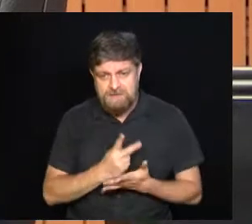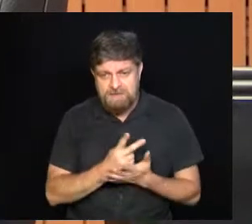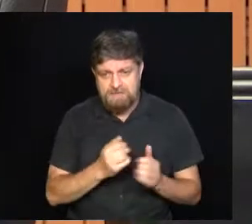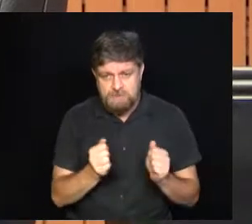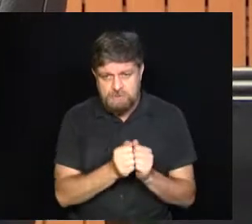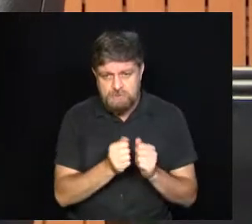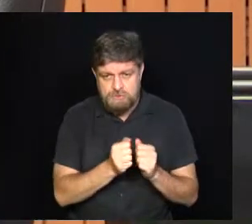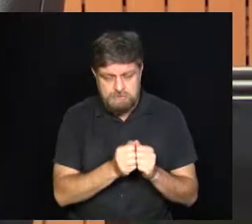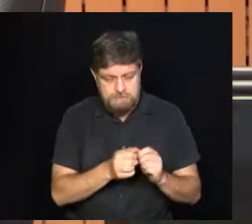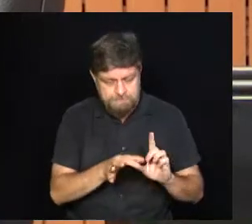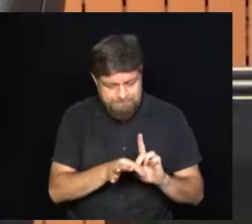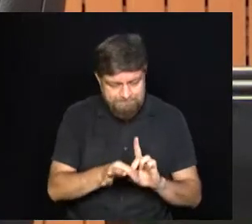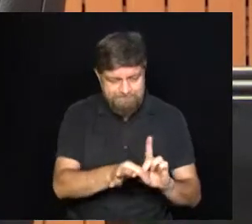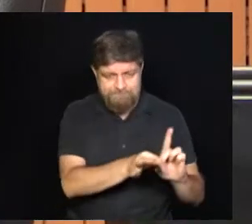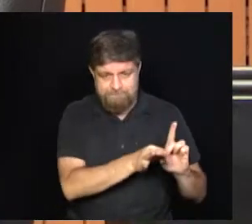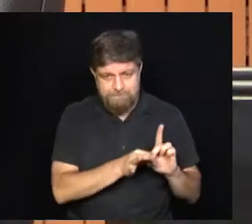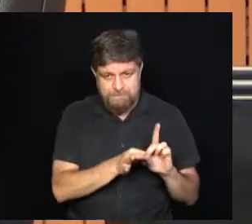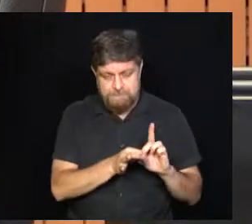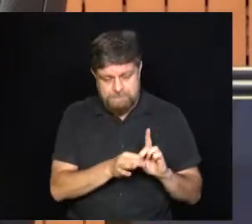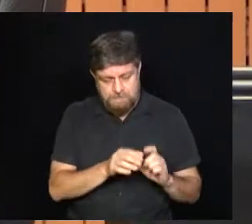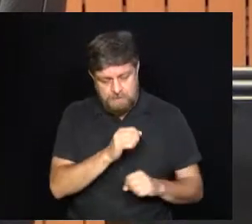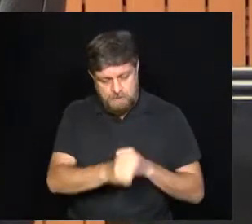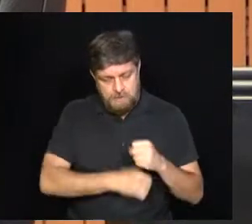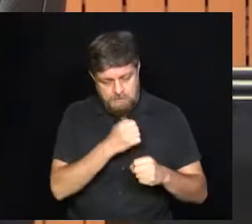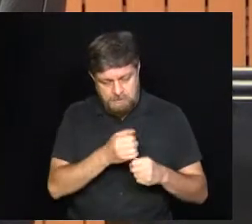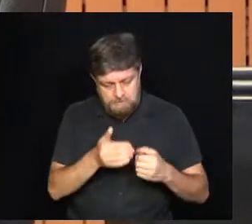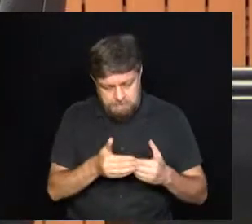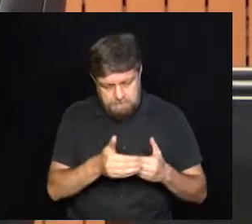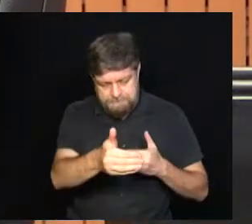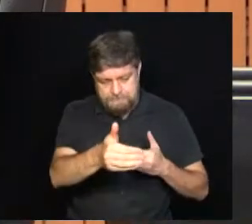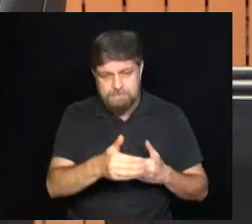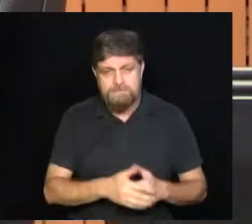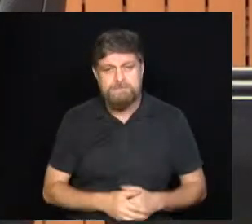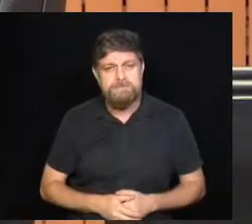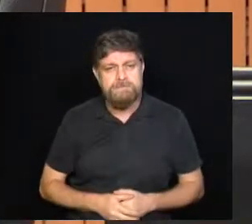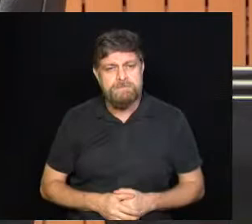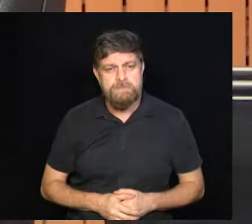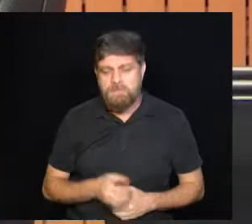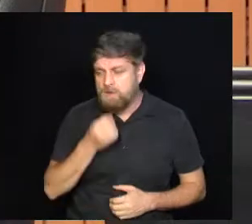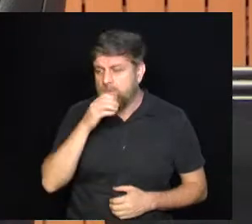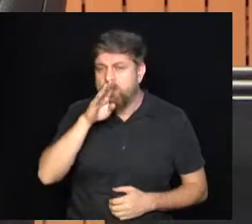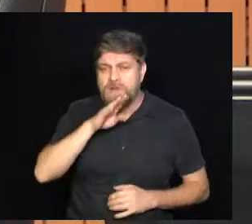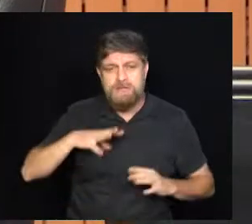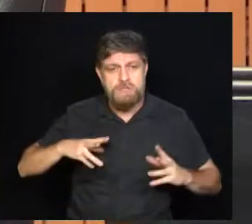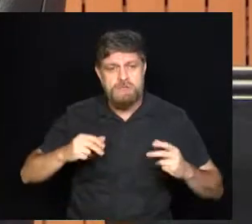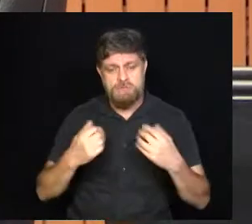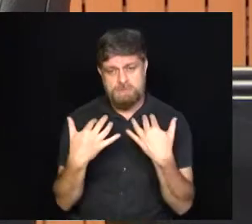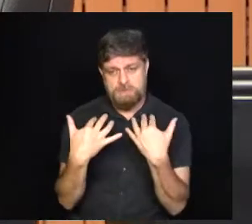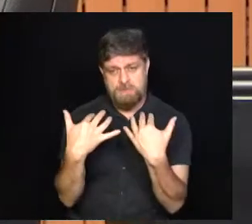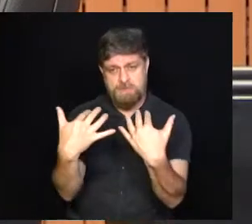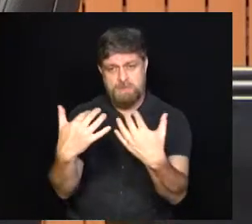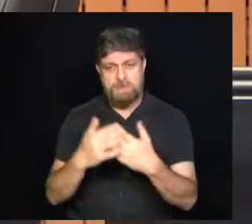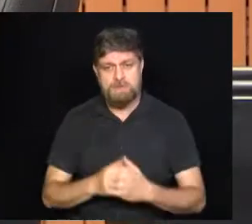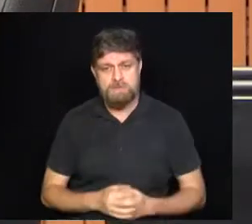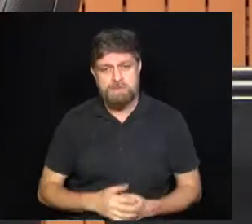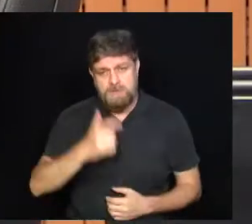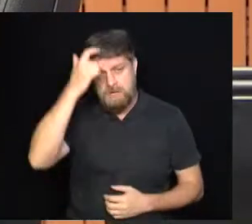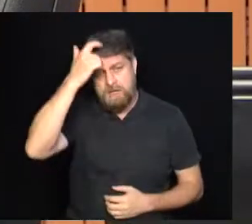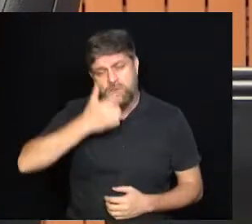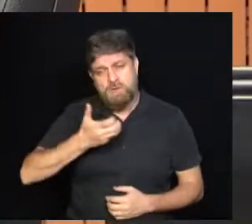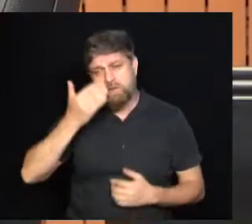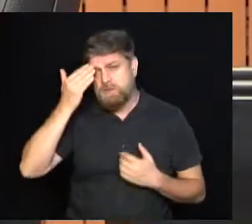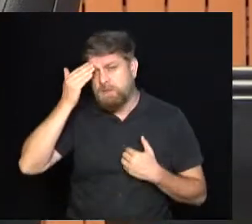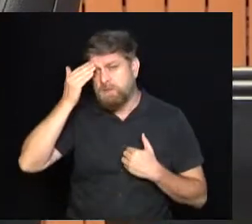longo dessa caminhada esse ano. Boa tarde a quem nos assiste. Major Jaime, eu só posso